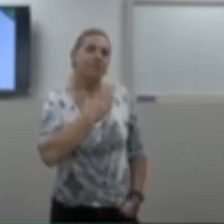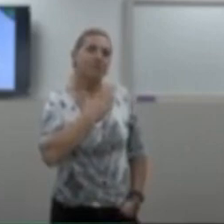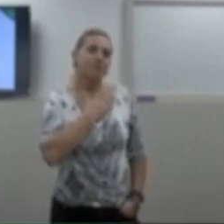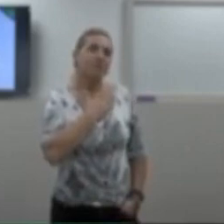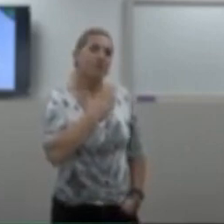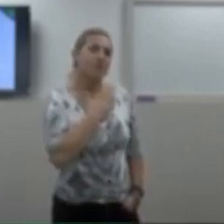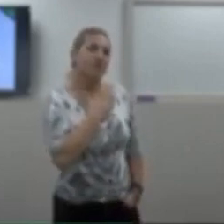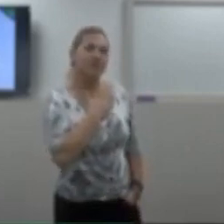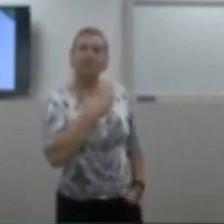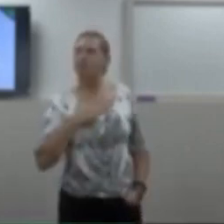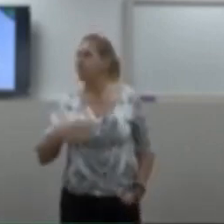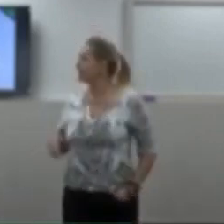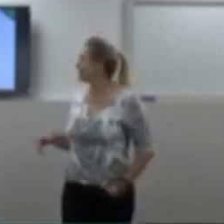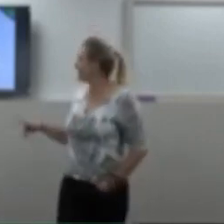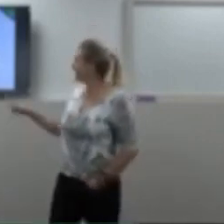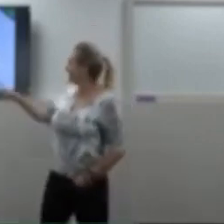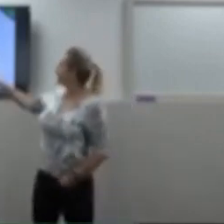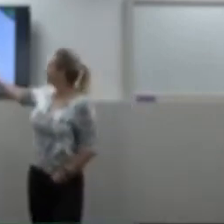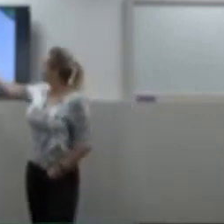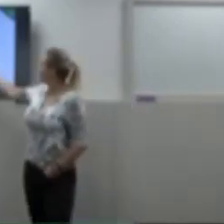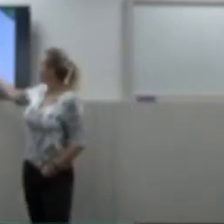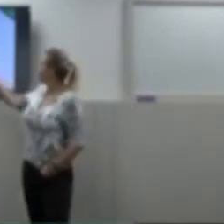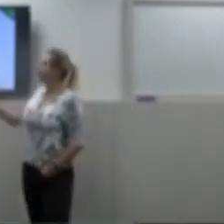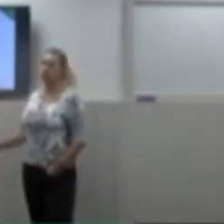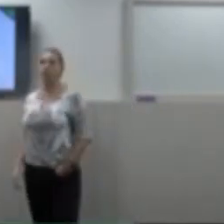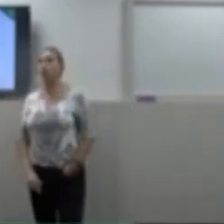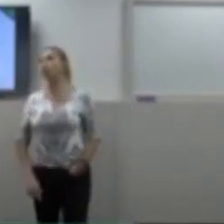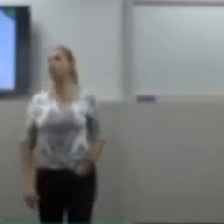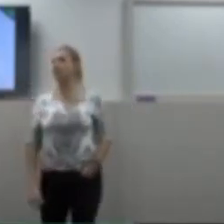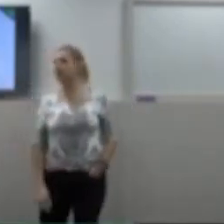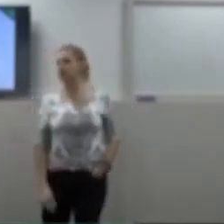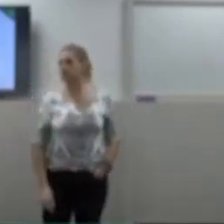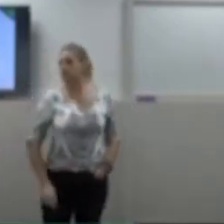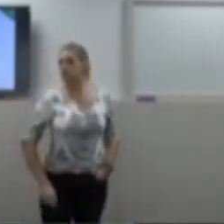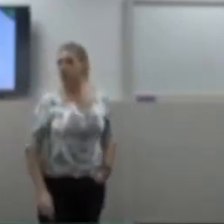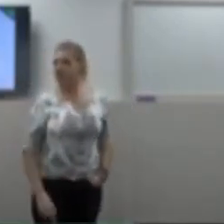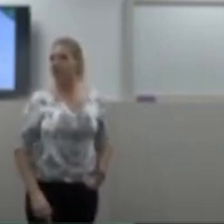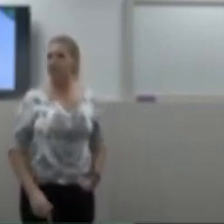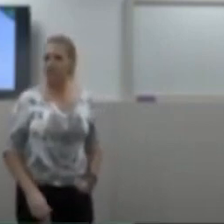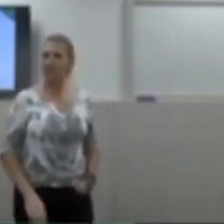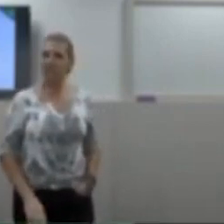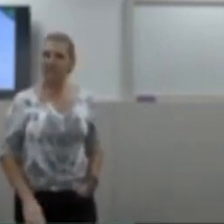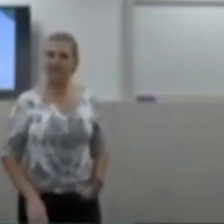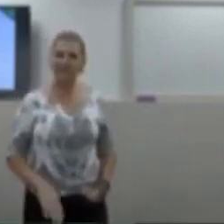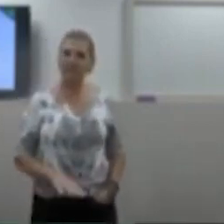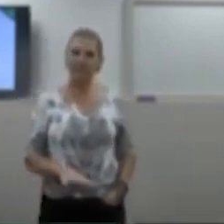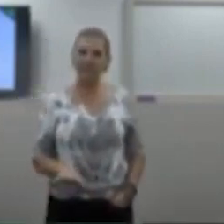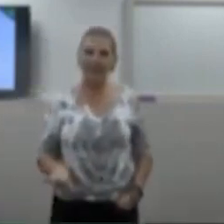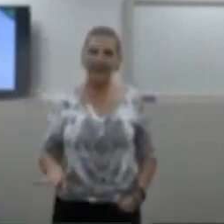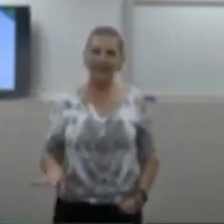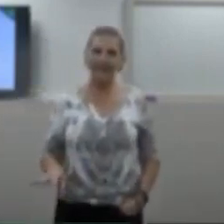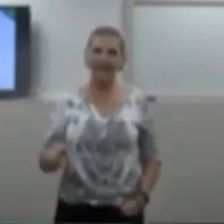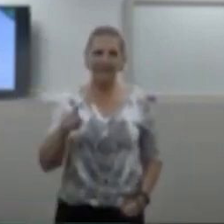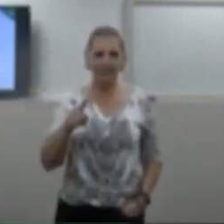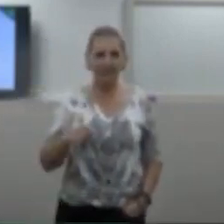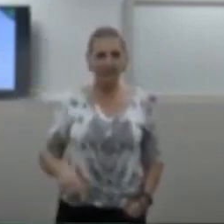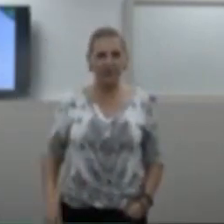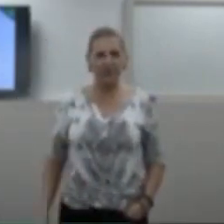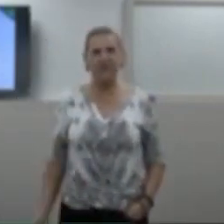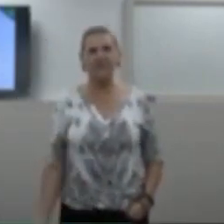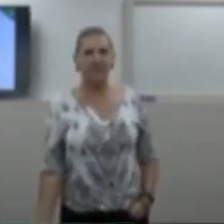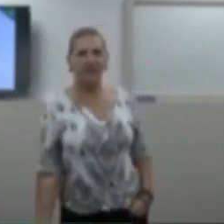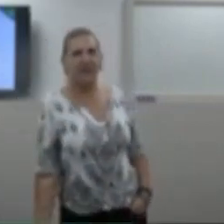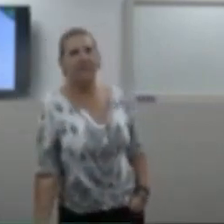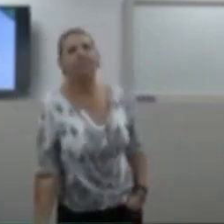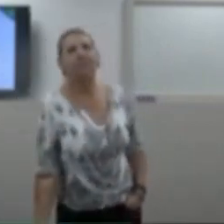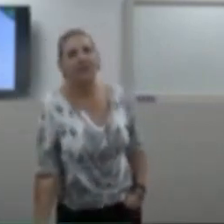Enfim, somos muitas pessoas. No Brasil, somos 200 milhões de pessoas. Quantidade. Sabia